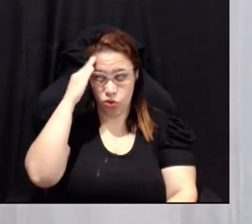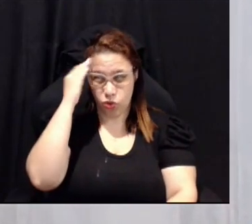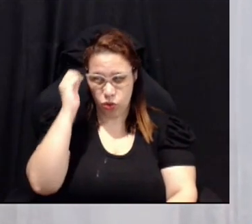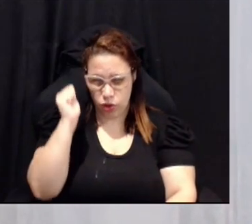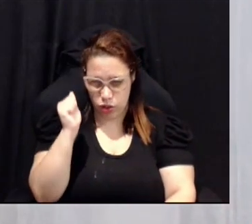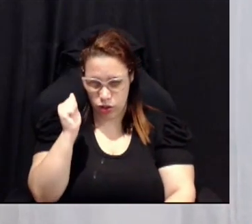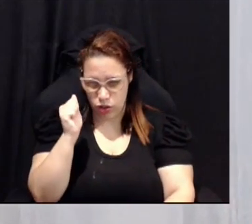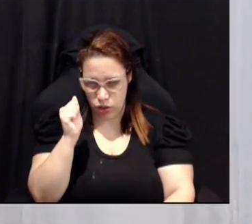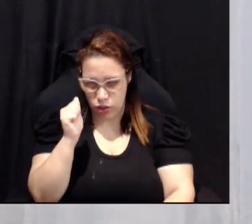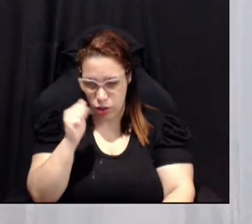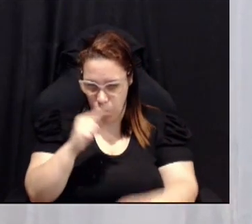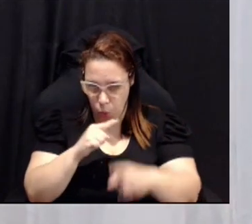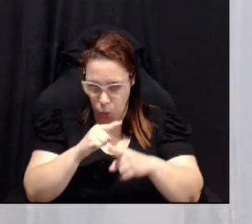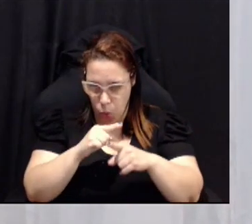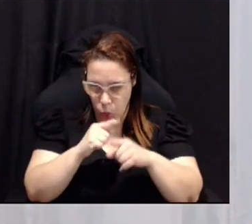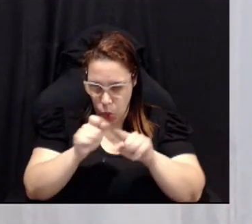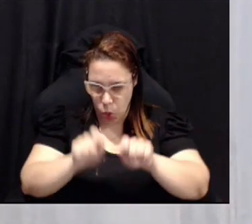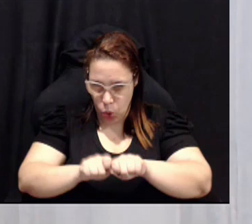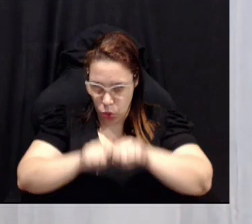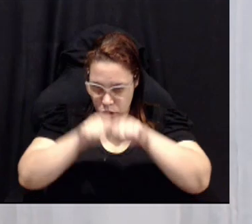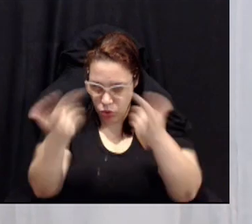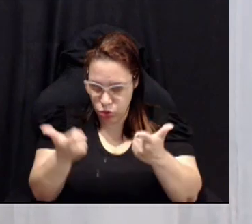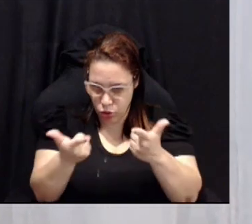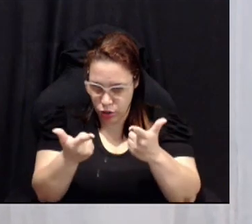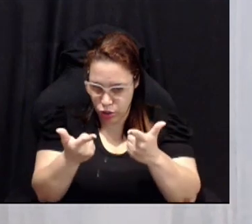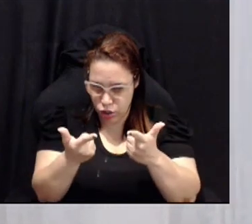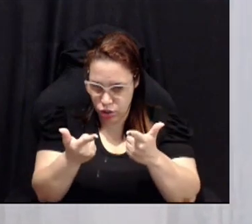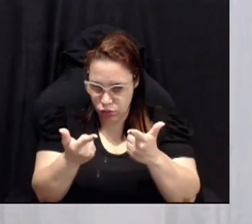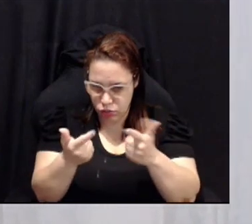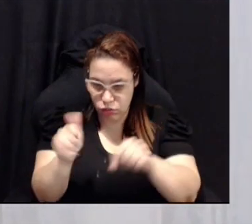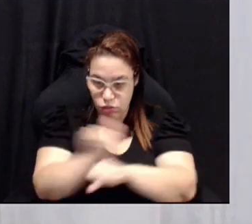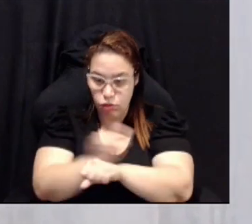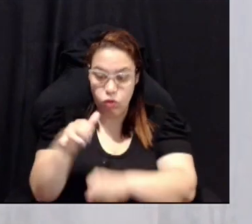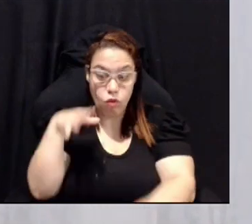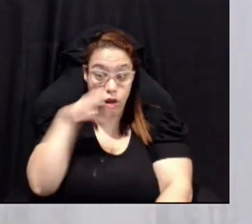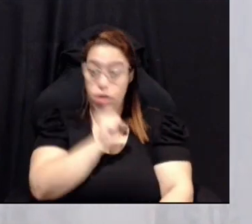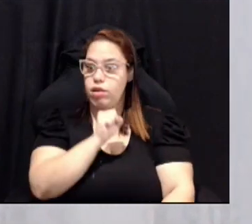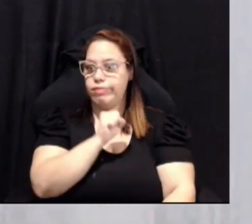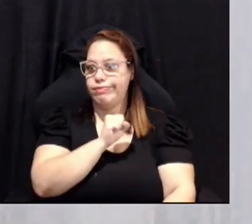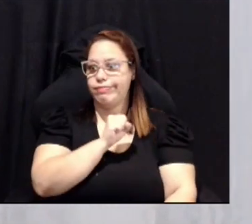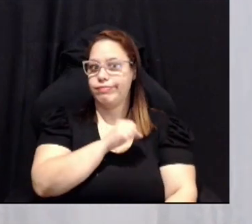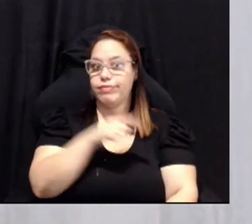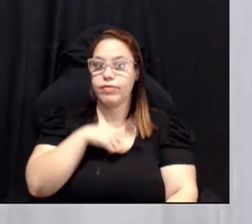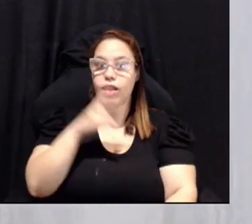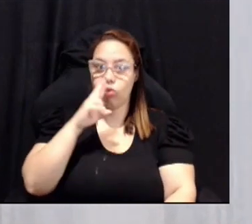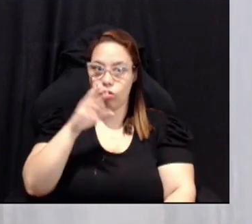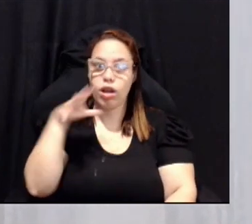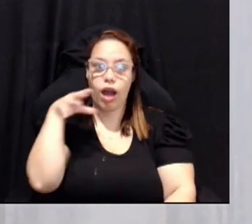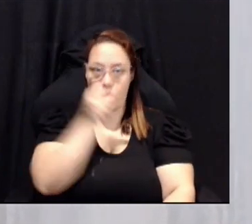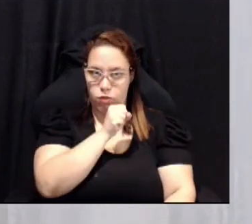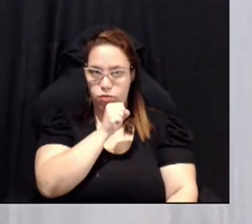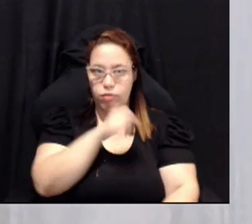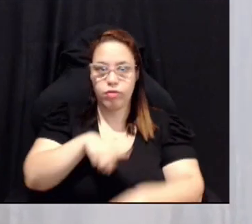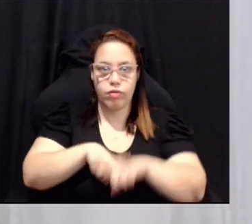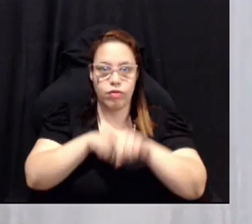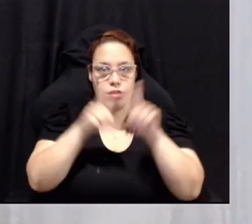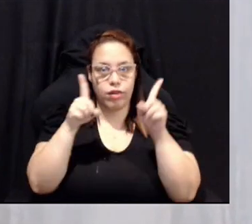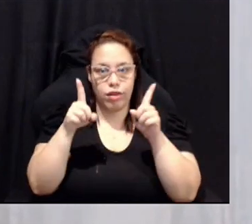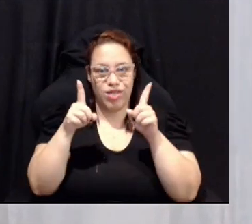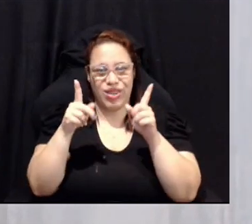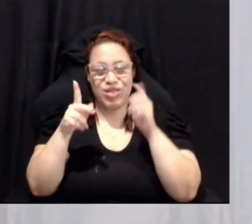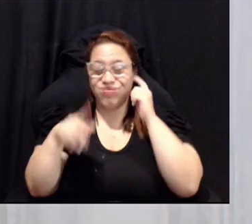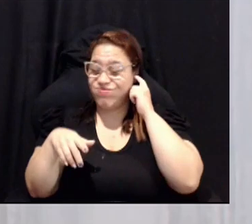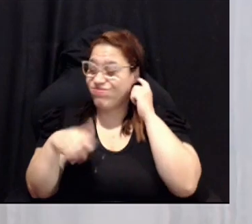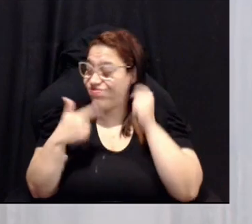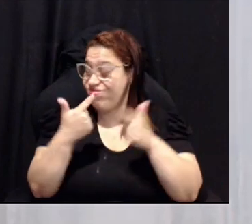sorte ali naquela sua estratégia, você tem um dinheiro rápido, né? Você tem um resultado rápido. Mas a desvantagem é que é um